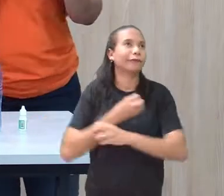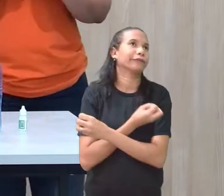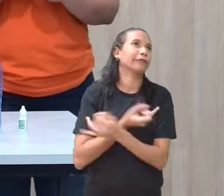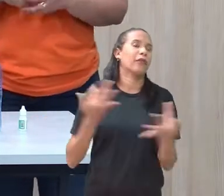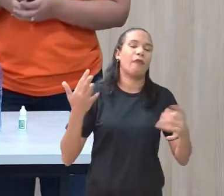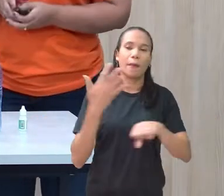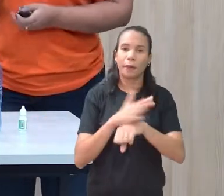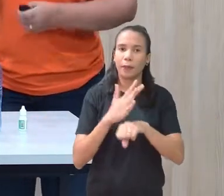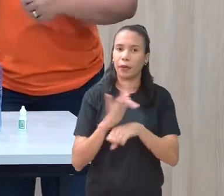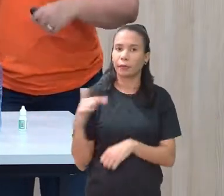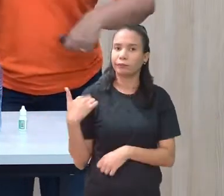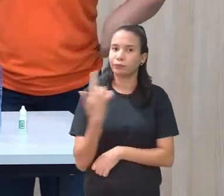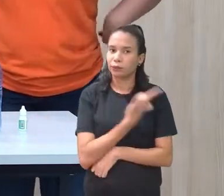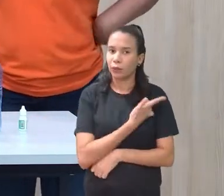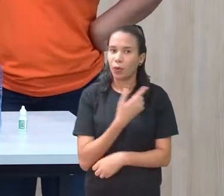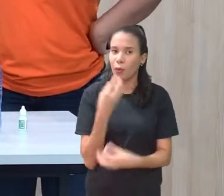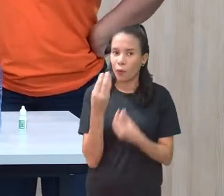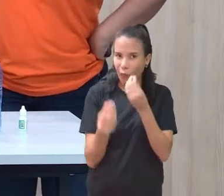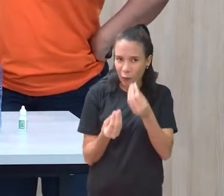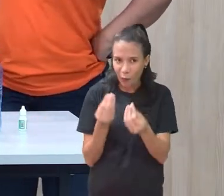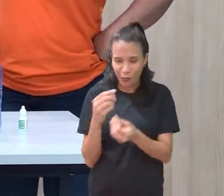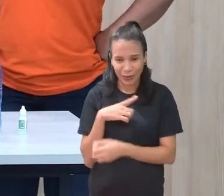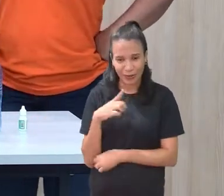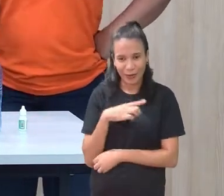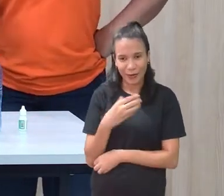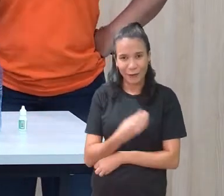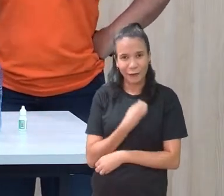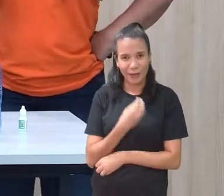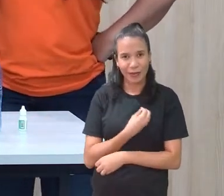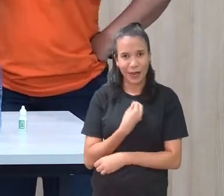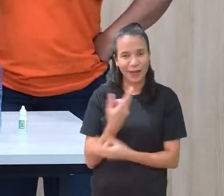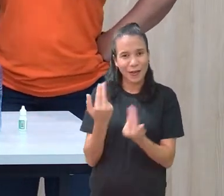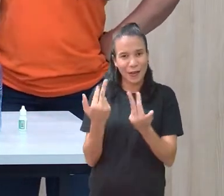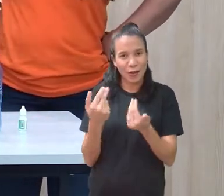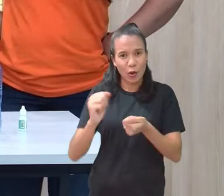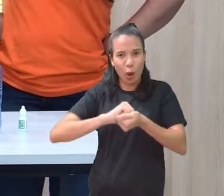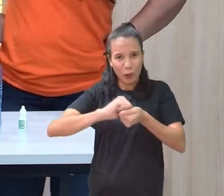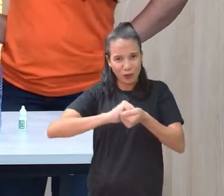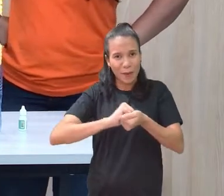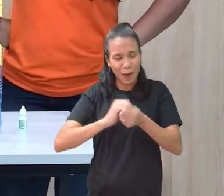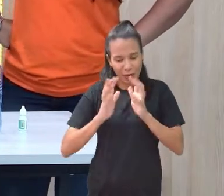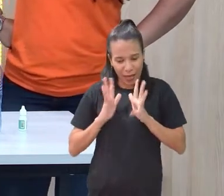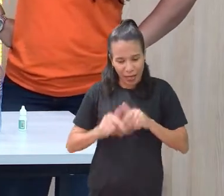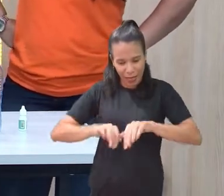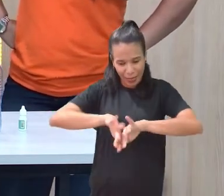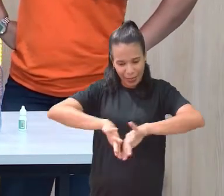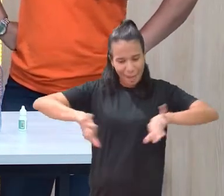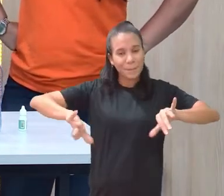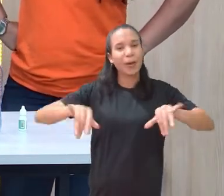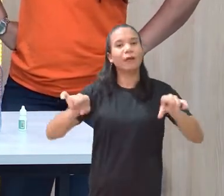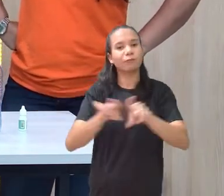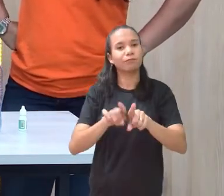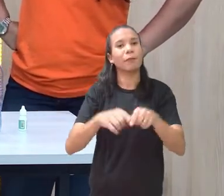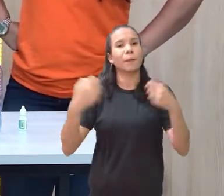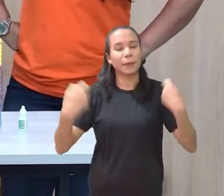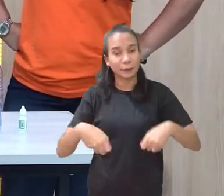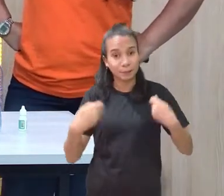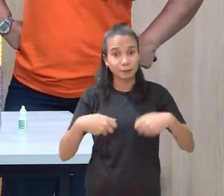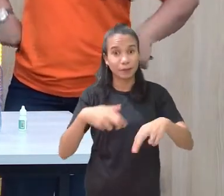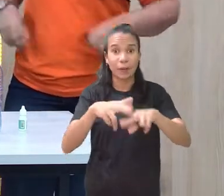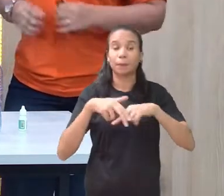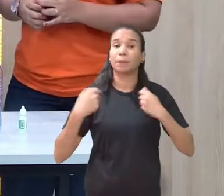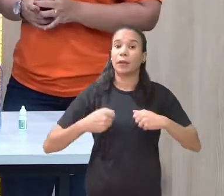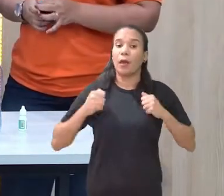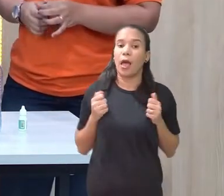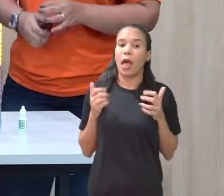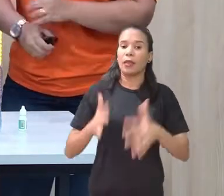para a gente fazer, como se a gente fosse lá o detergente que está separando Não é? as coisas, a gente Exatamente. precisa fazer então a isso. gente tem que agir